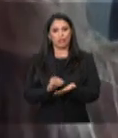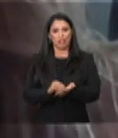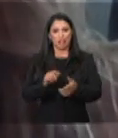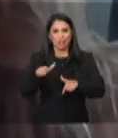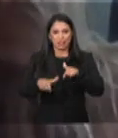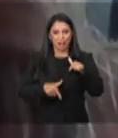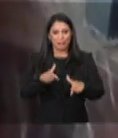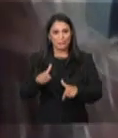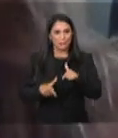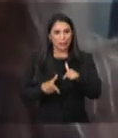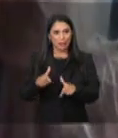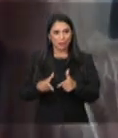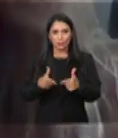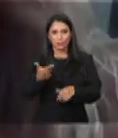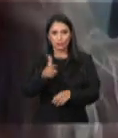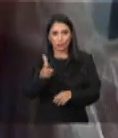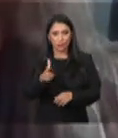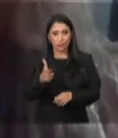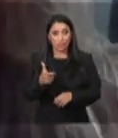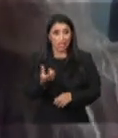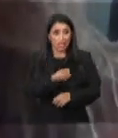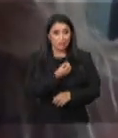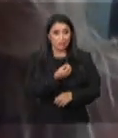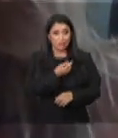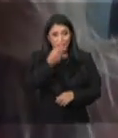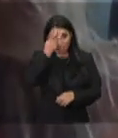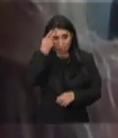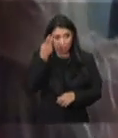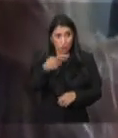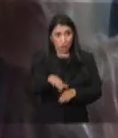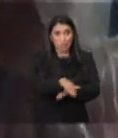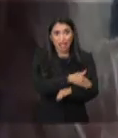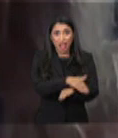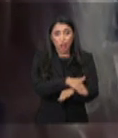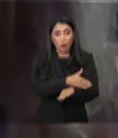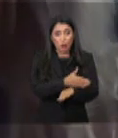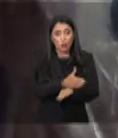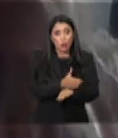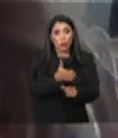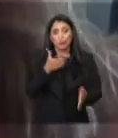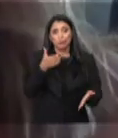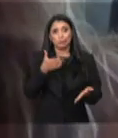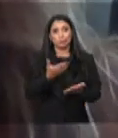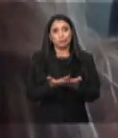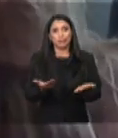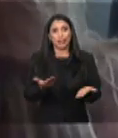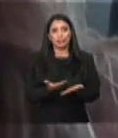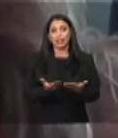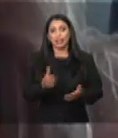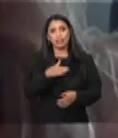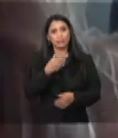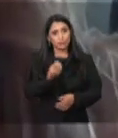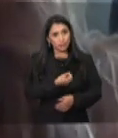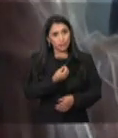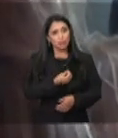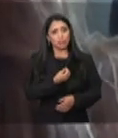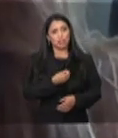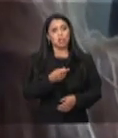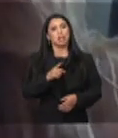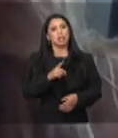interrompe a vida das pessoas que sobrevivem nas ruas para além disso em muitos estados